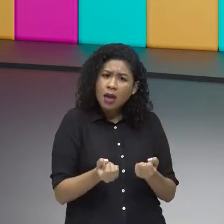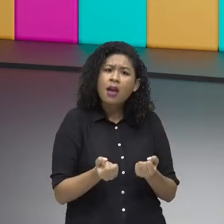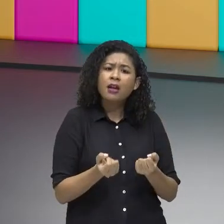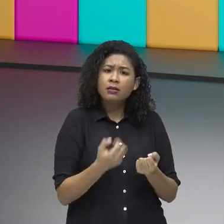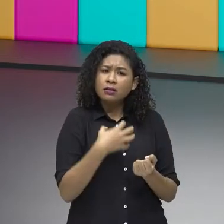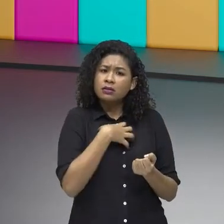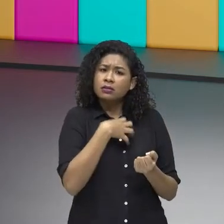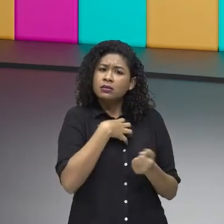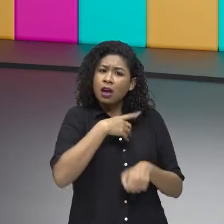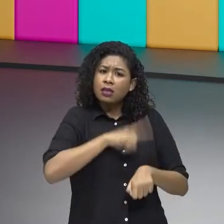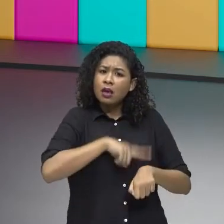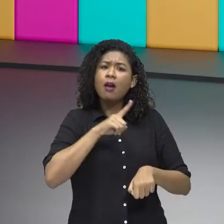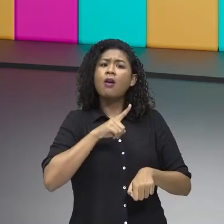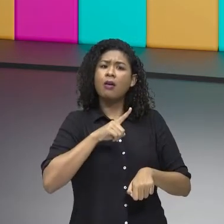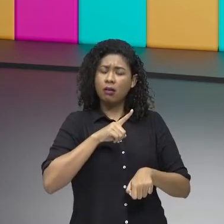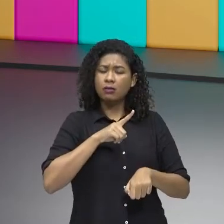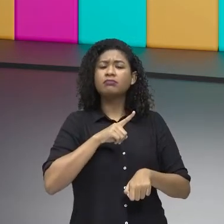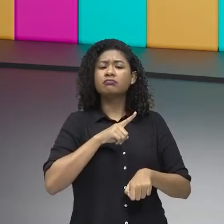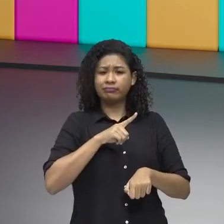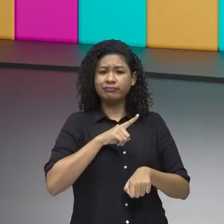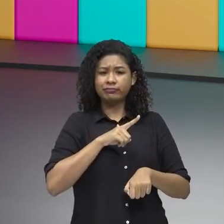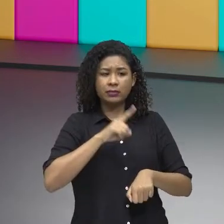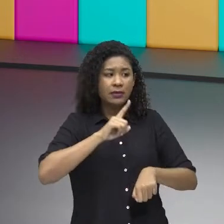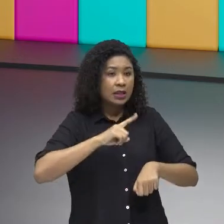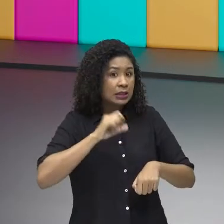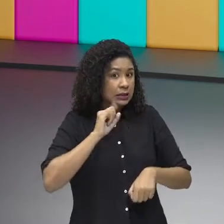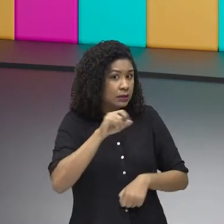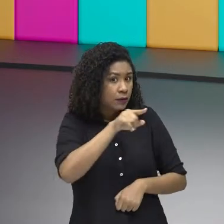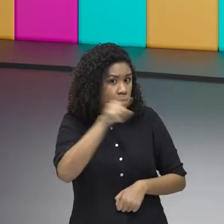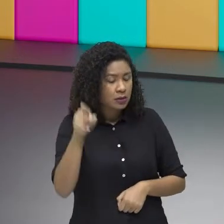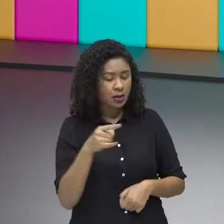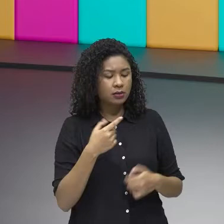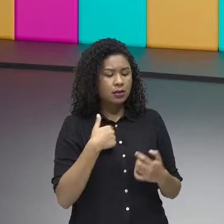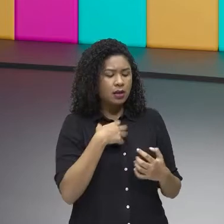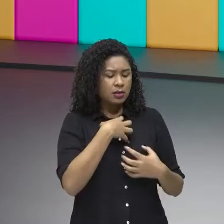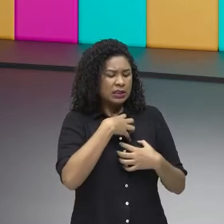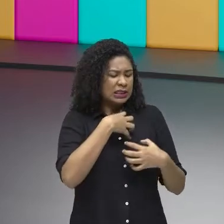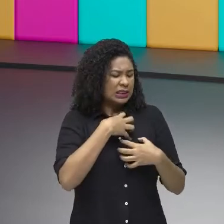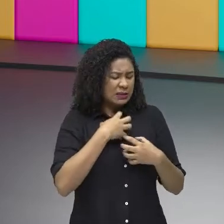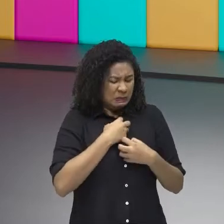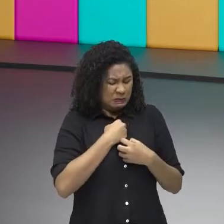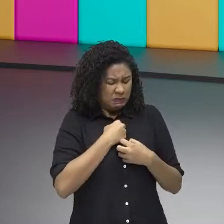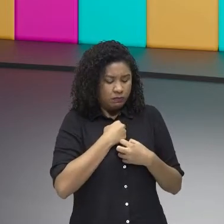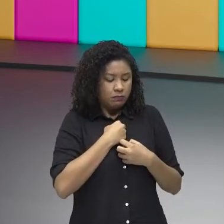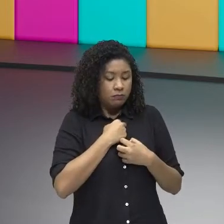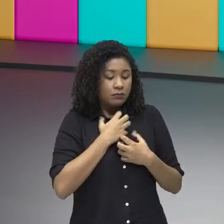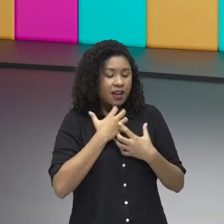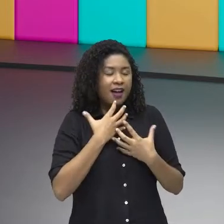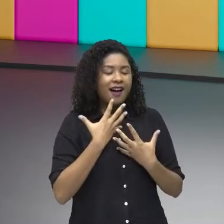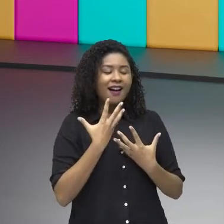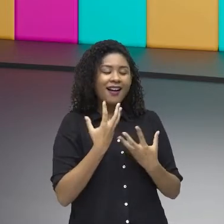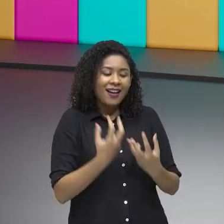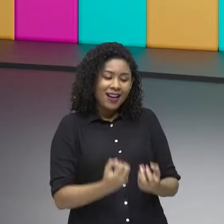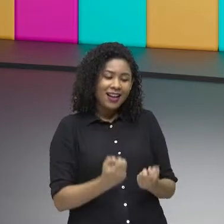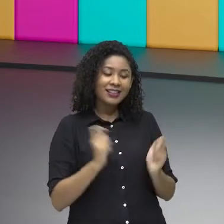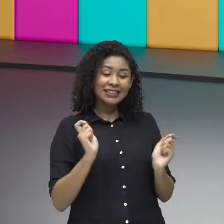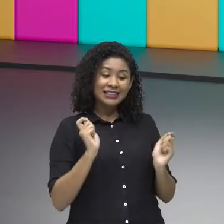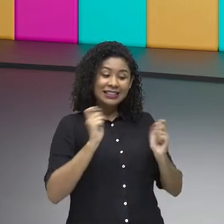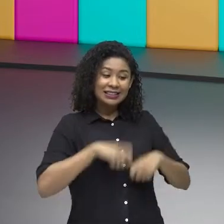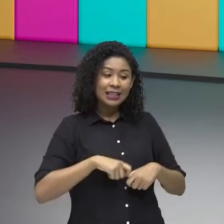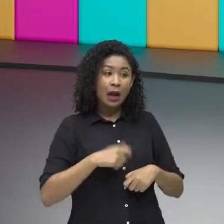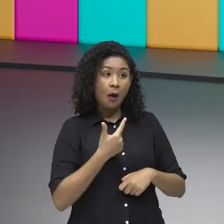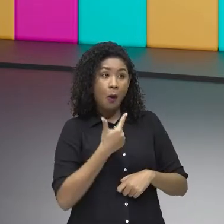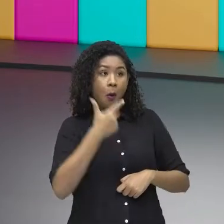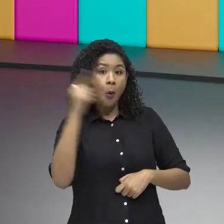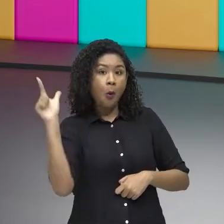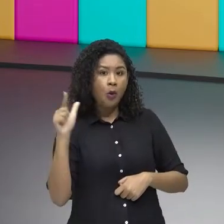acolher aquilo que você está sentindo. Quando você se permite aceitar e acolher, você consegue depois desenvolver outras